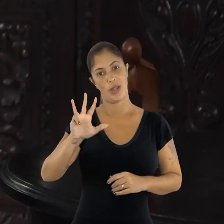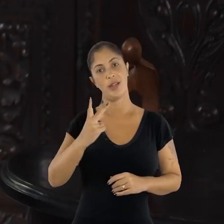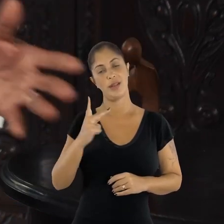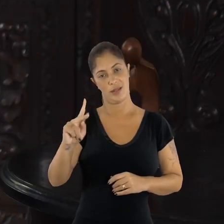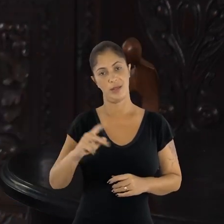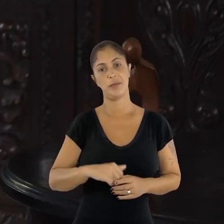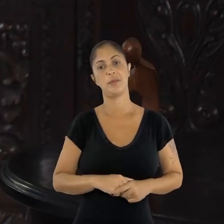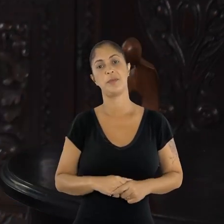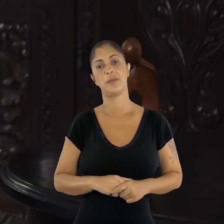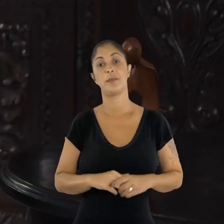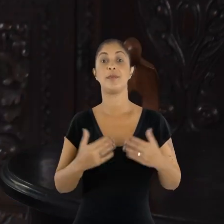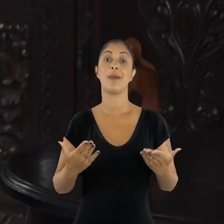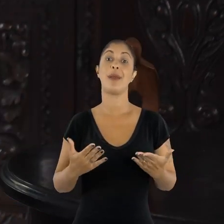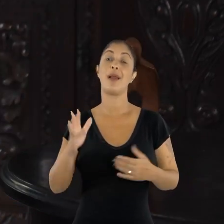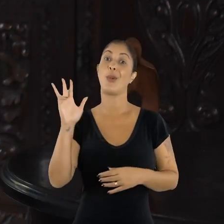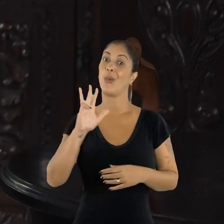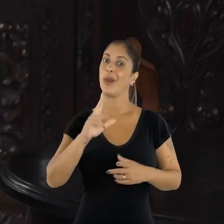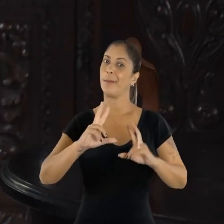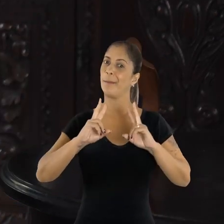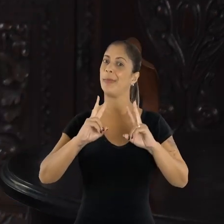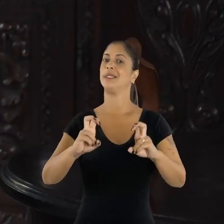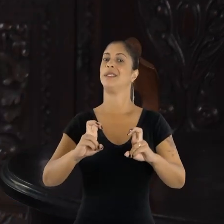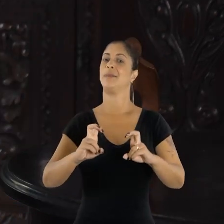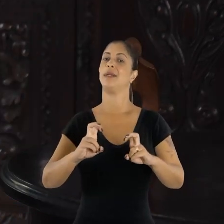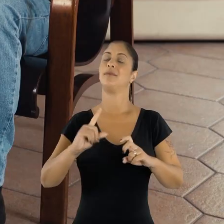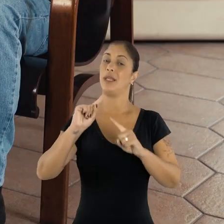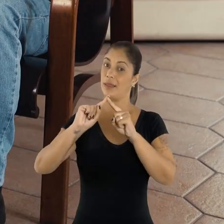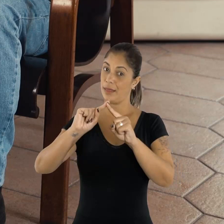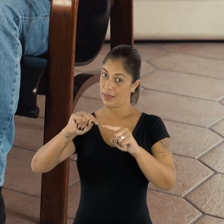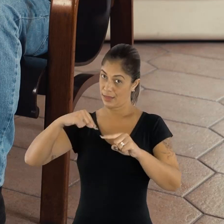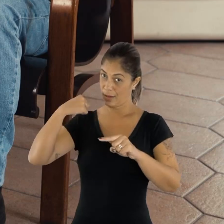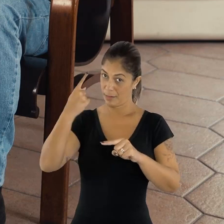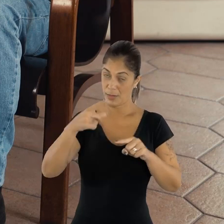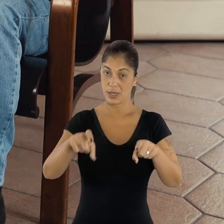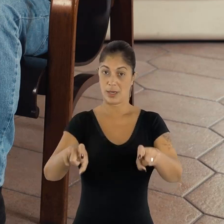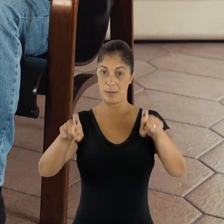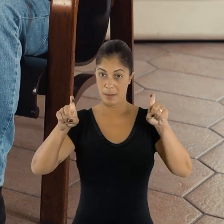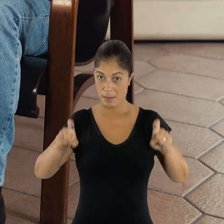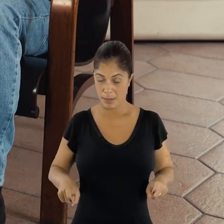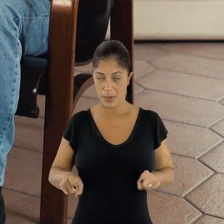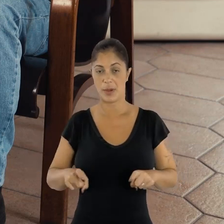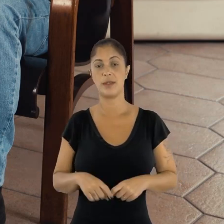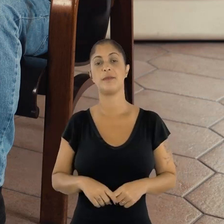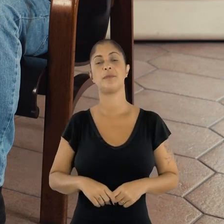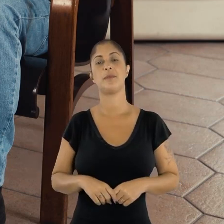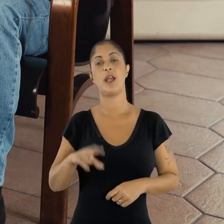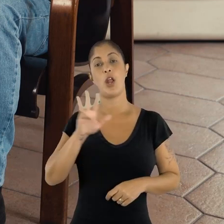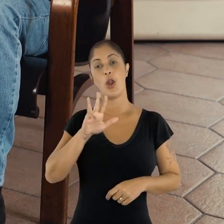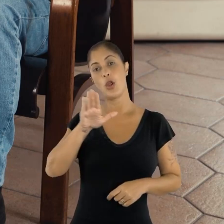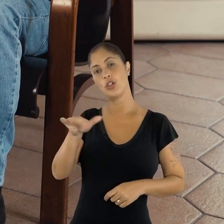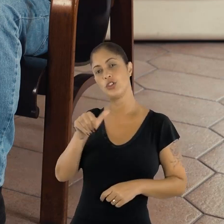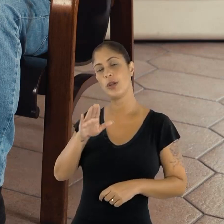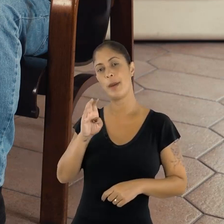do Lula, toda a diretoria cassada. E o Lula percebeu isso. Frei Beto ao lado de Logo Vicentinho. após a posse, o Lula chama